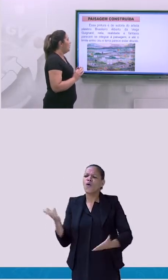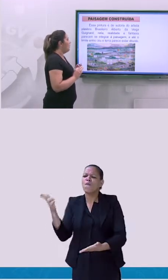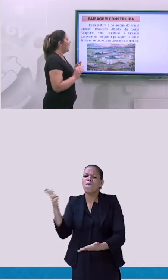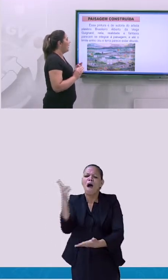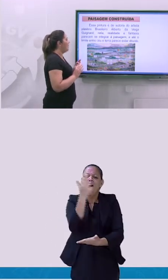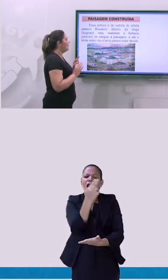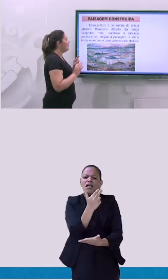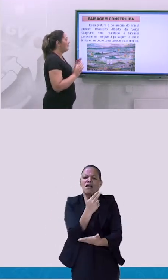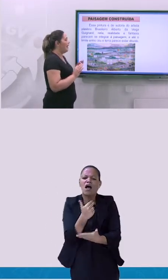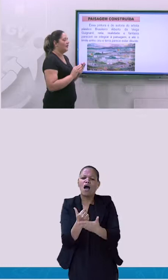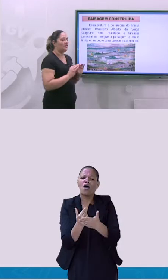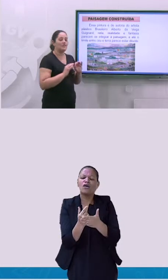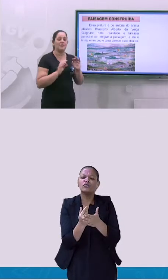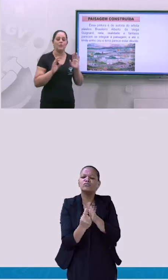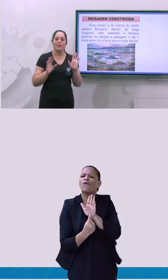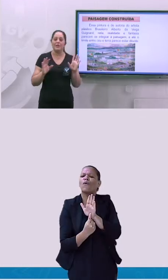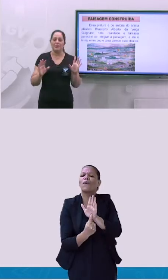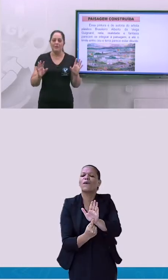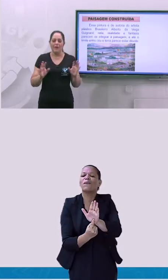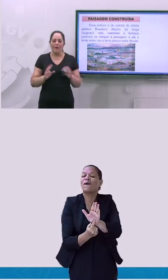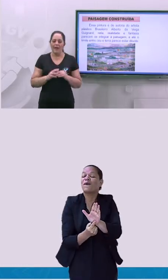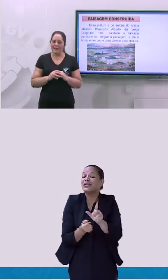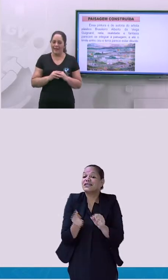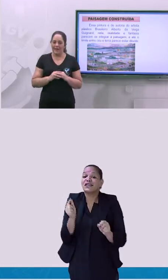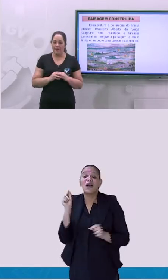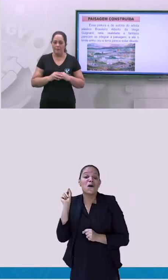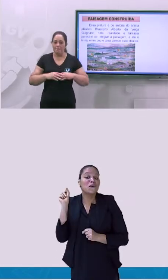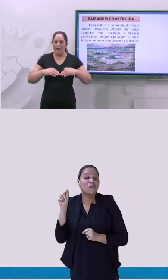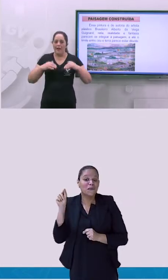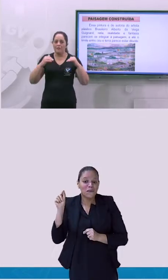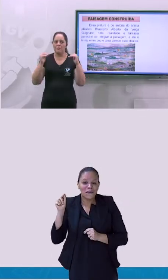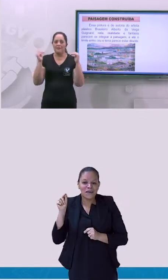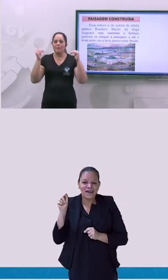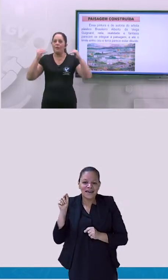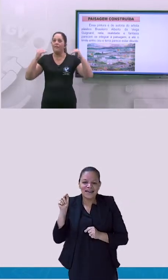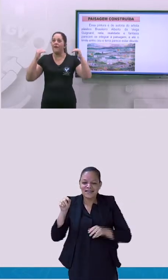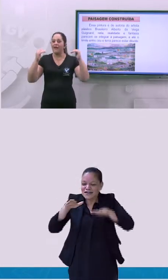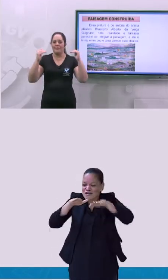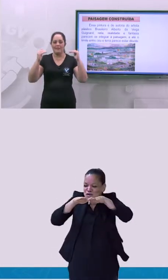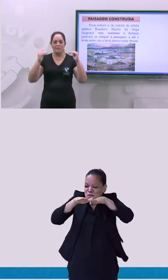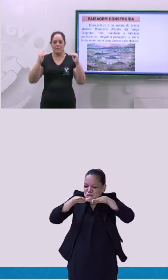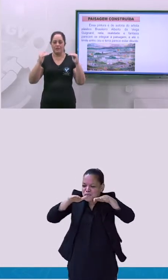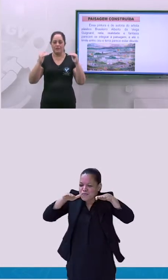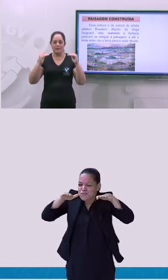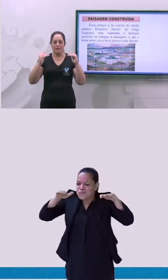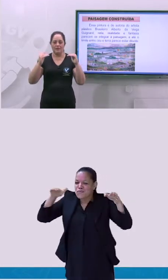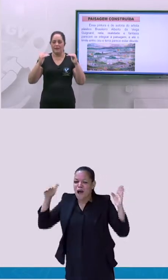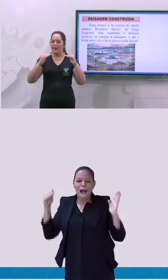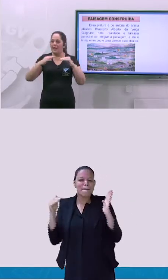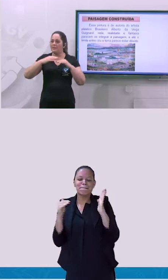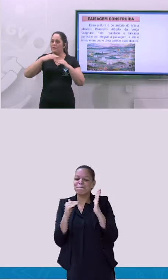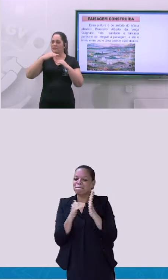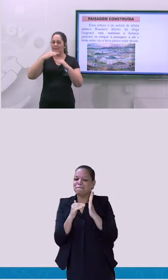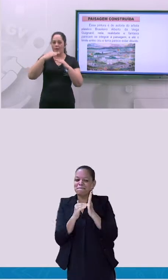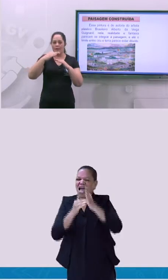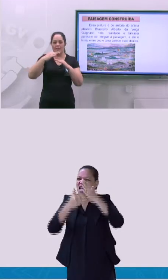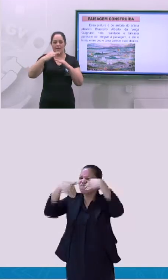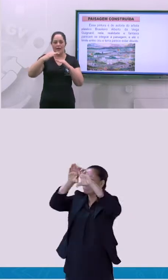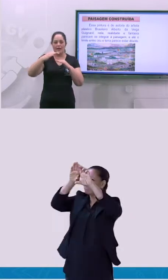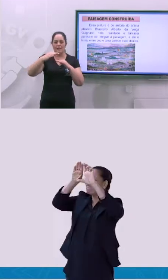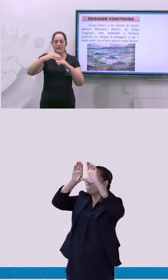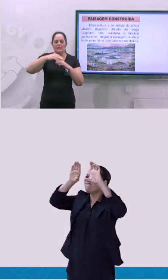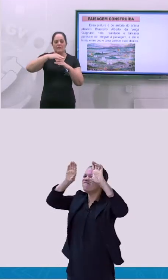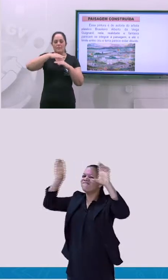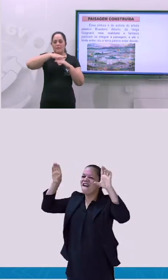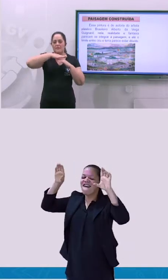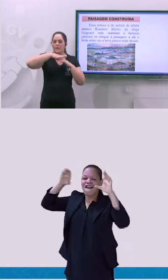terra parece estar diluído. Olha que legal! É como se não houvesse limite, né, entre o céu e a